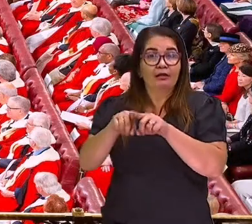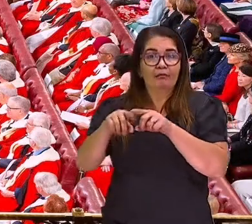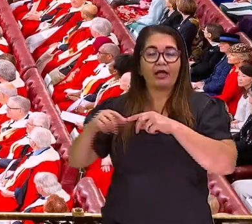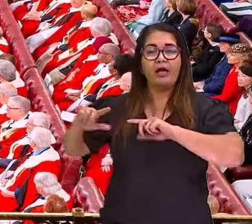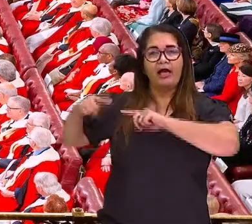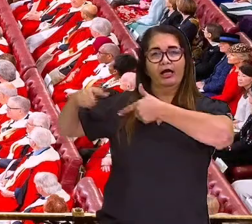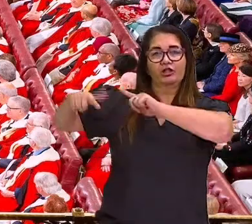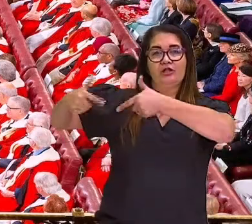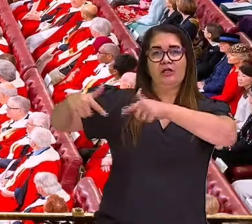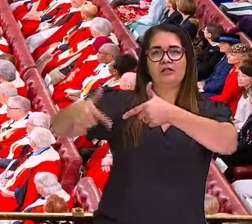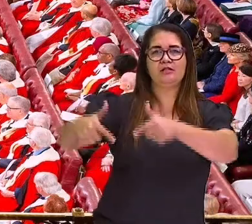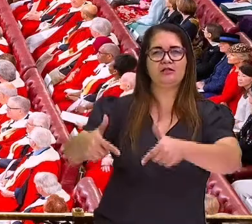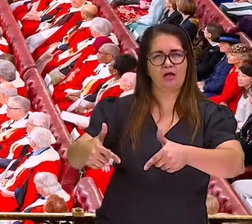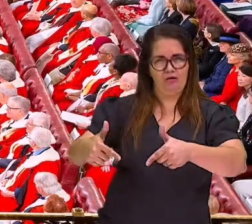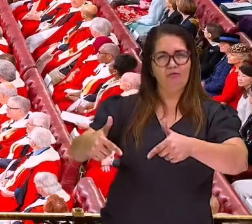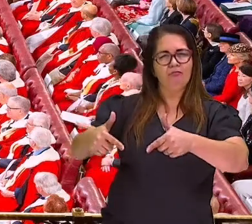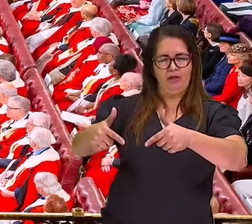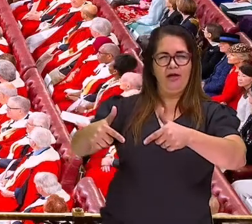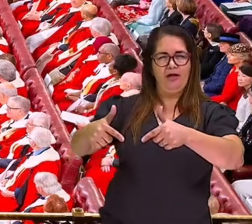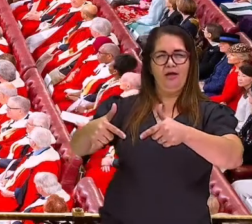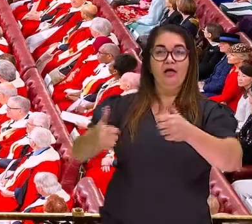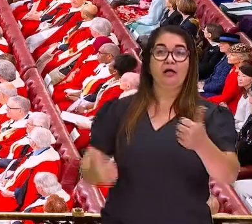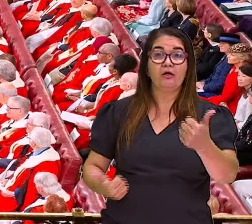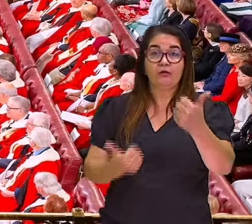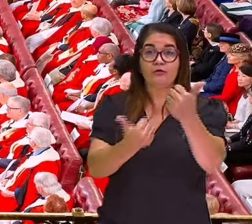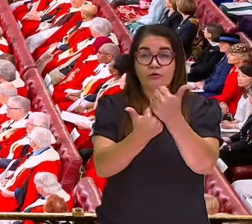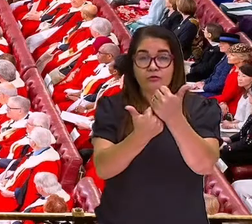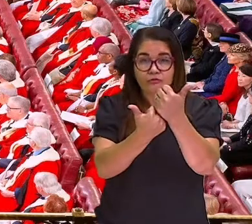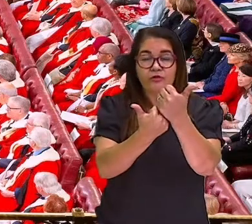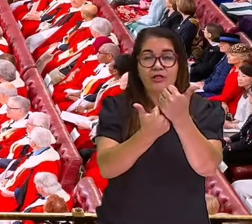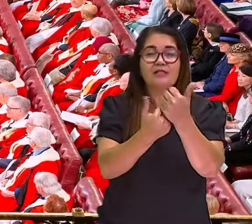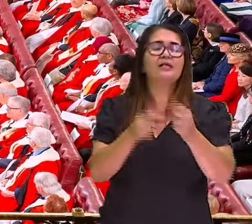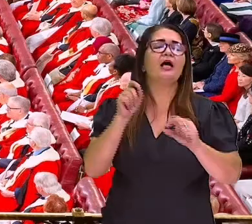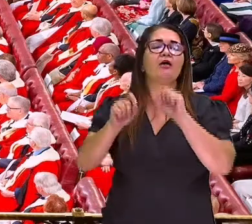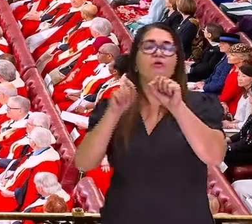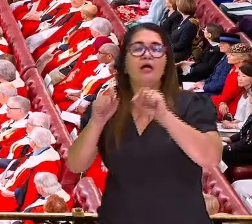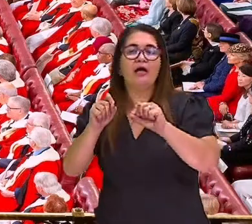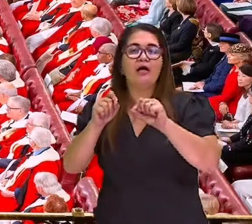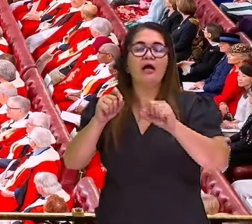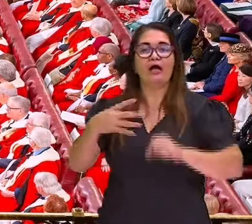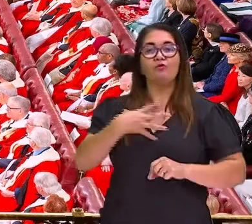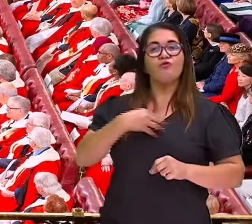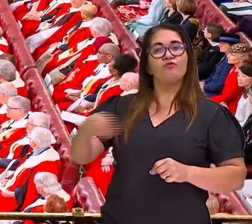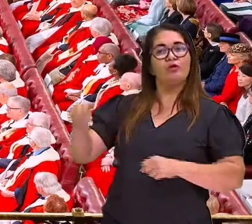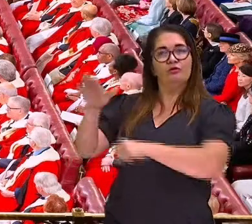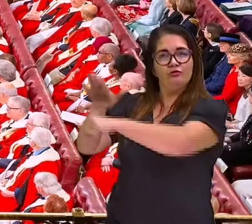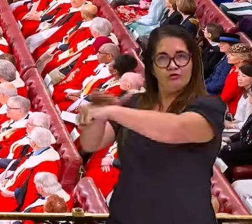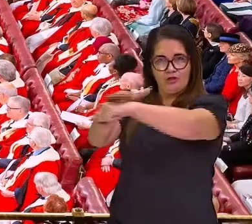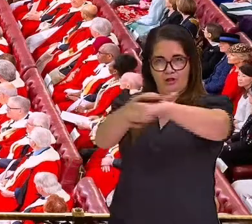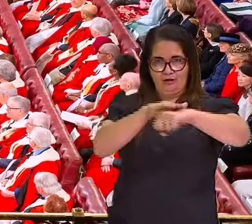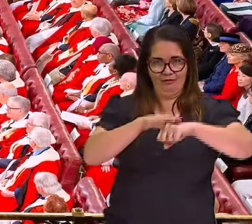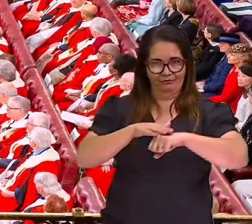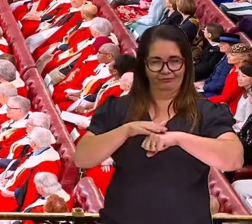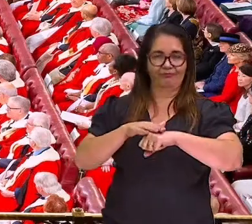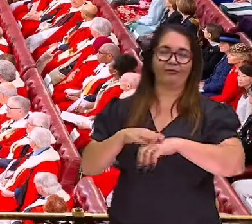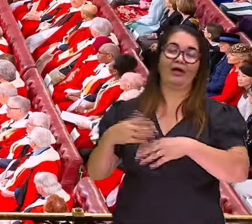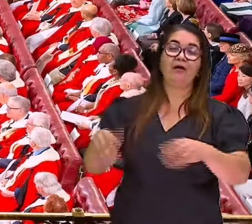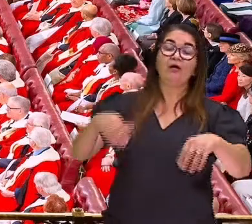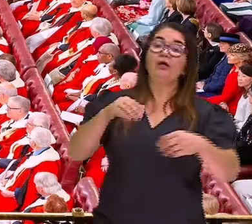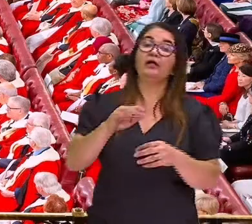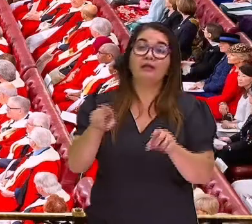é composta pelo povo, aqueles que são eleitos pelo voto direto.